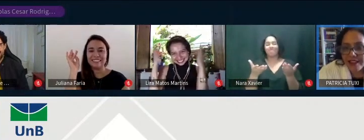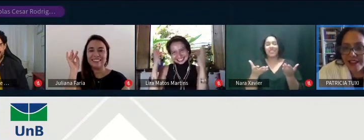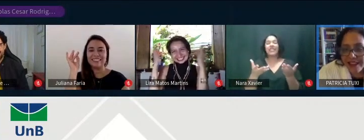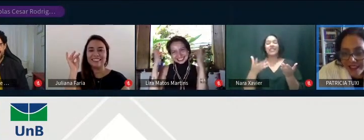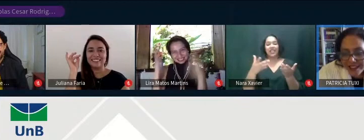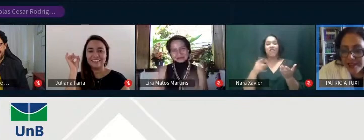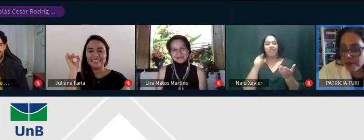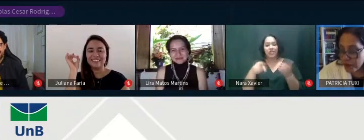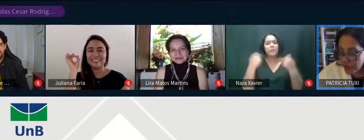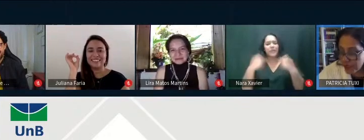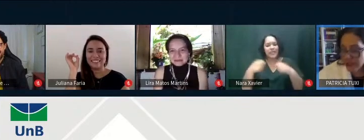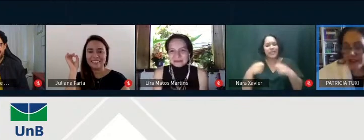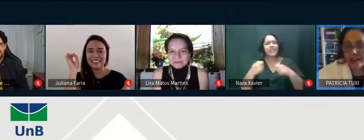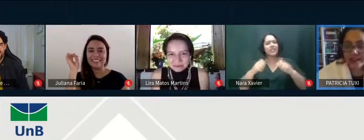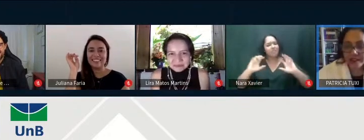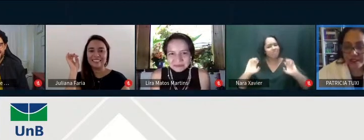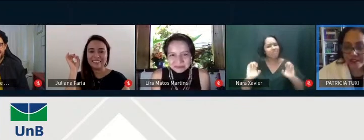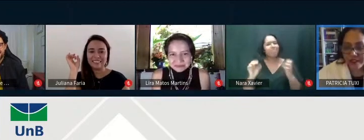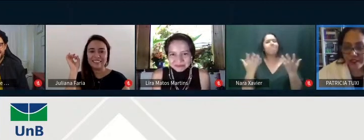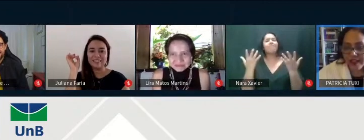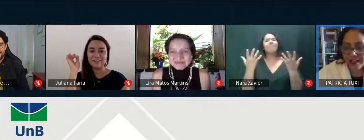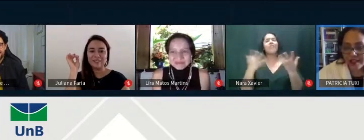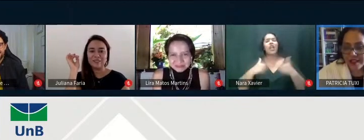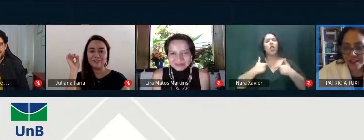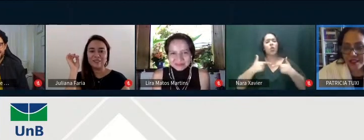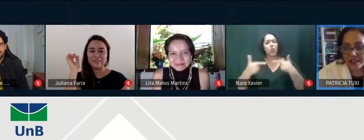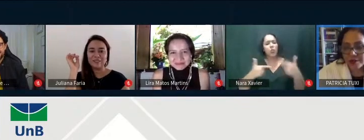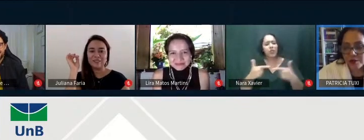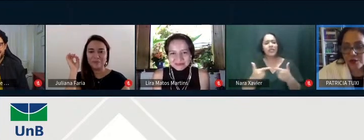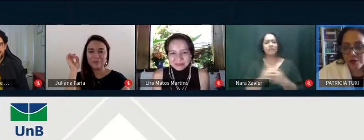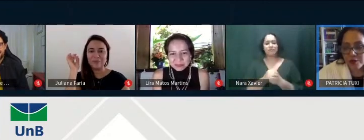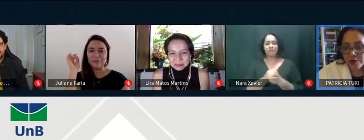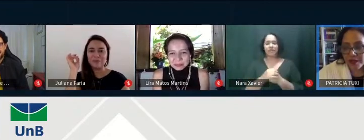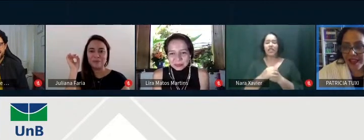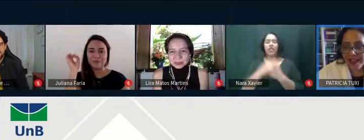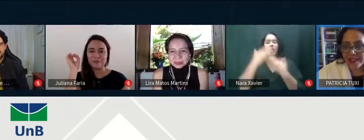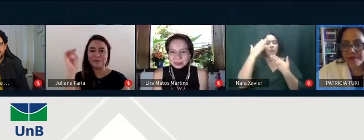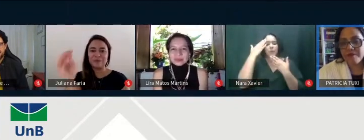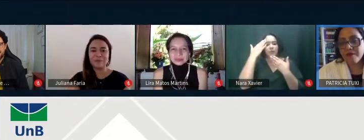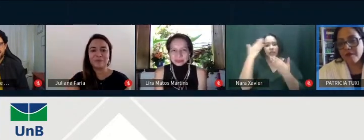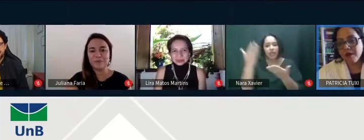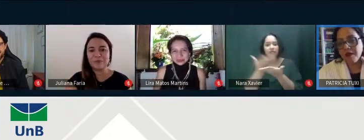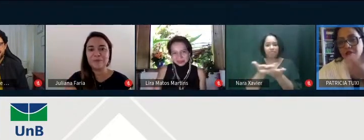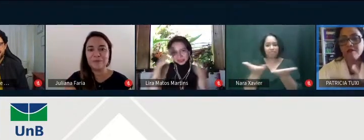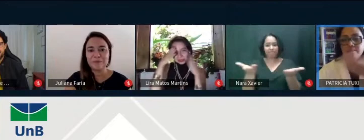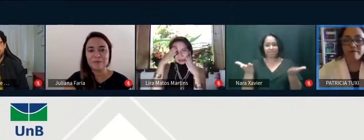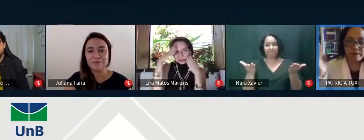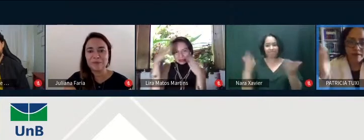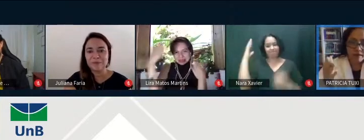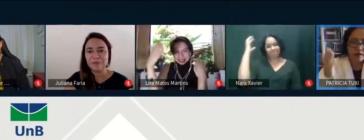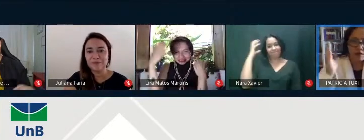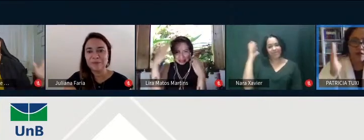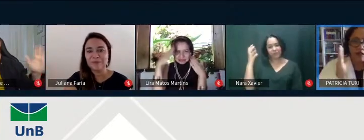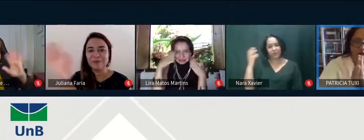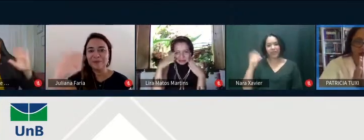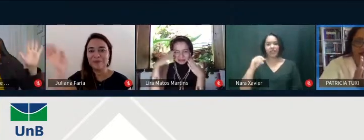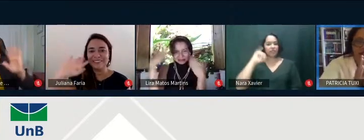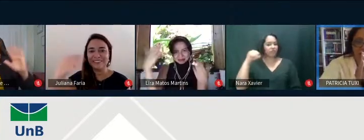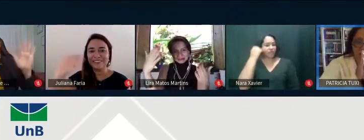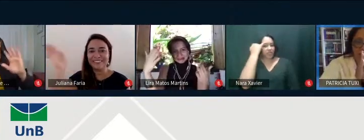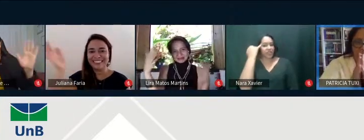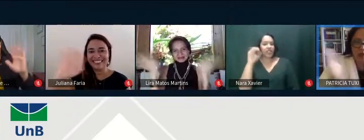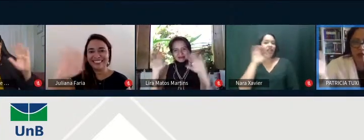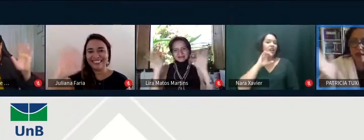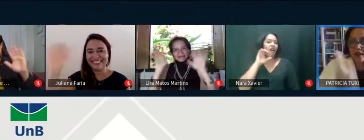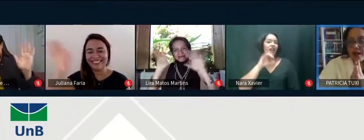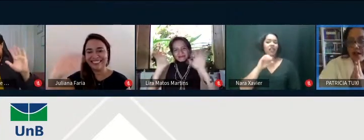luta linda, bonita e grande, tá? Gente, muito, muito obrigada, Sabine, Juliana,